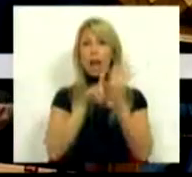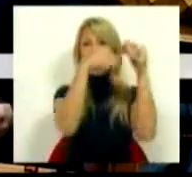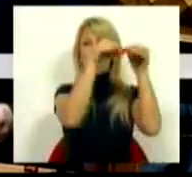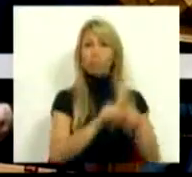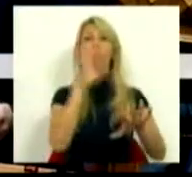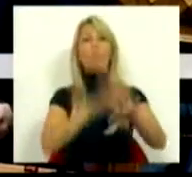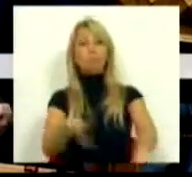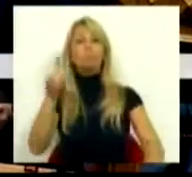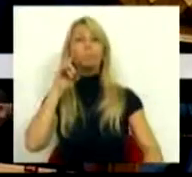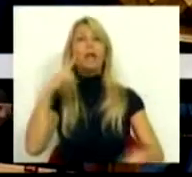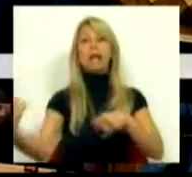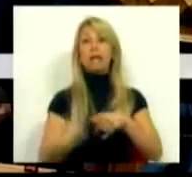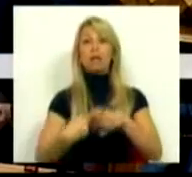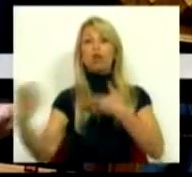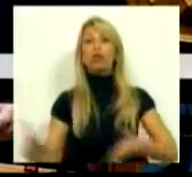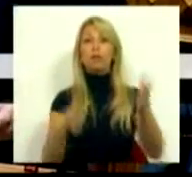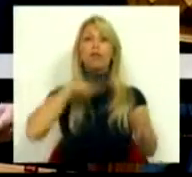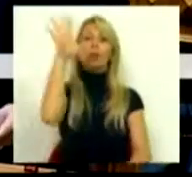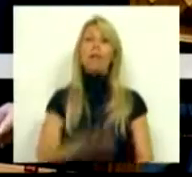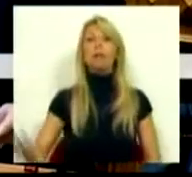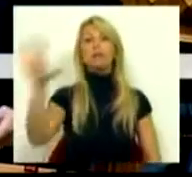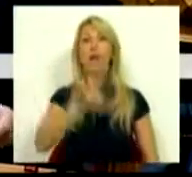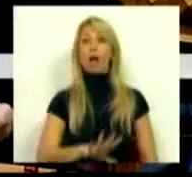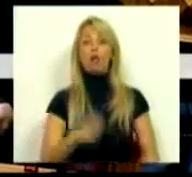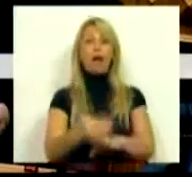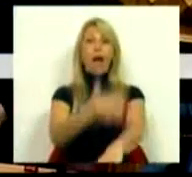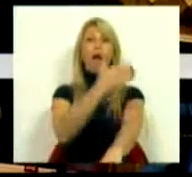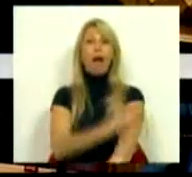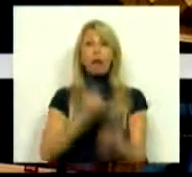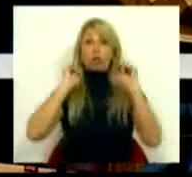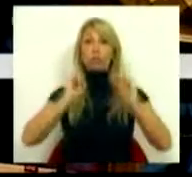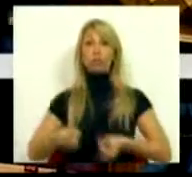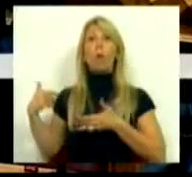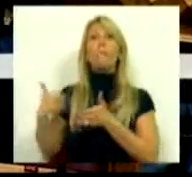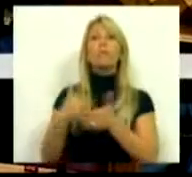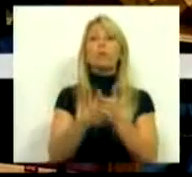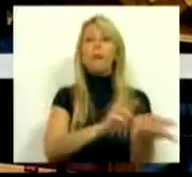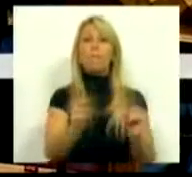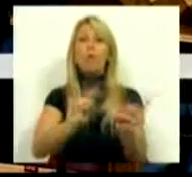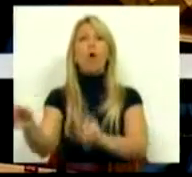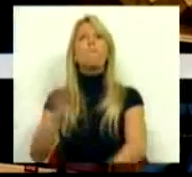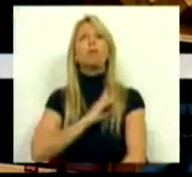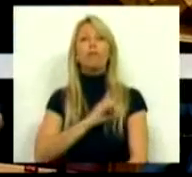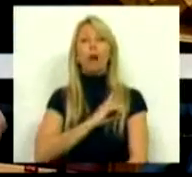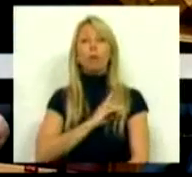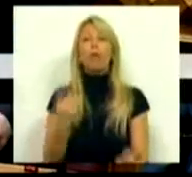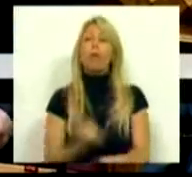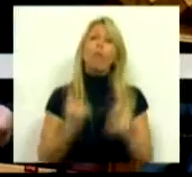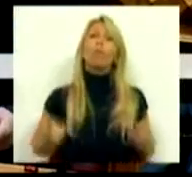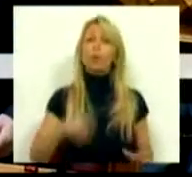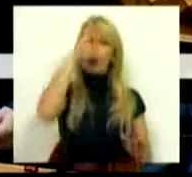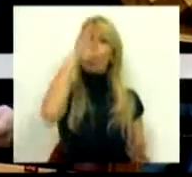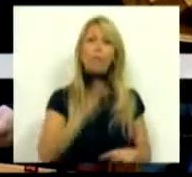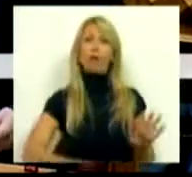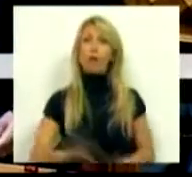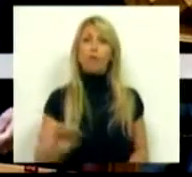sobre a salvaguarda dos interesses estratégicos nacionais antes de iniciar os processos de privatização. Porquê é que o Governo